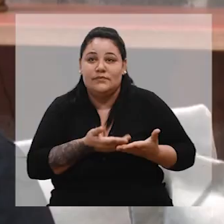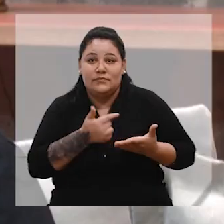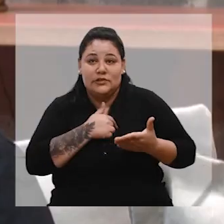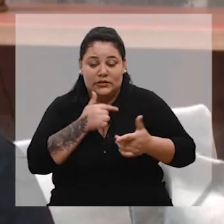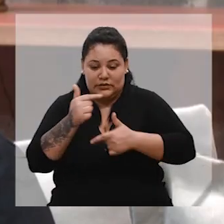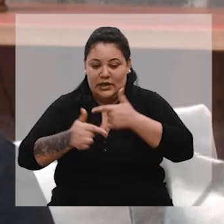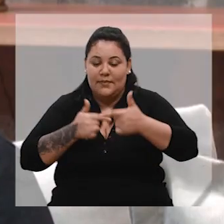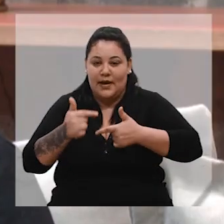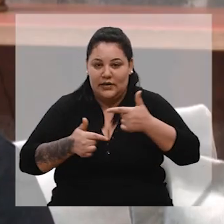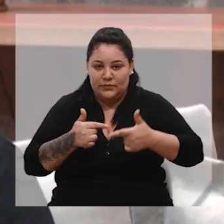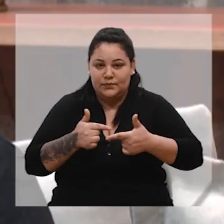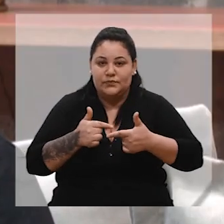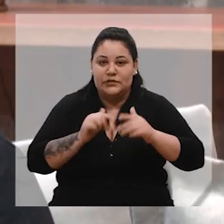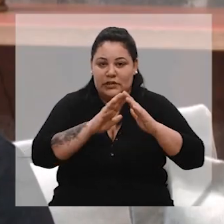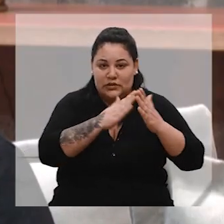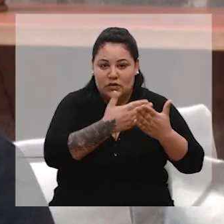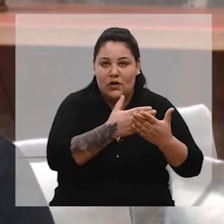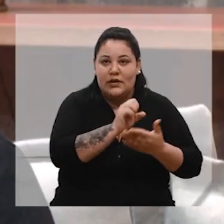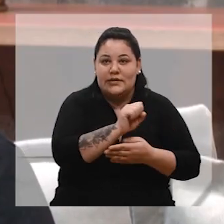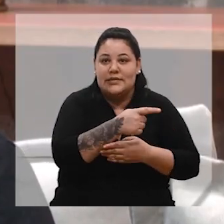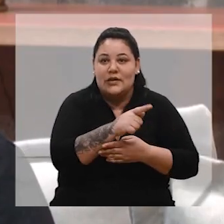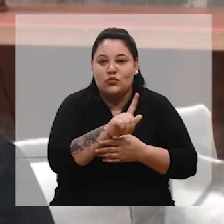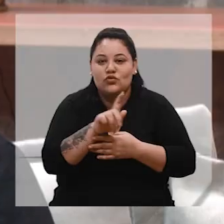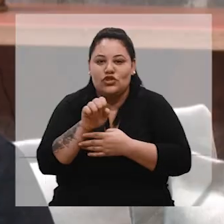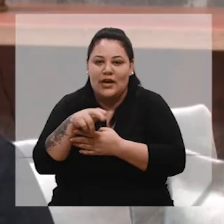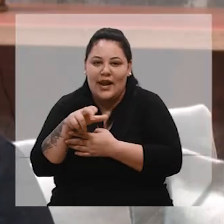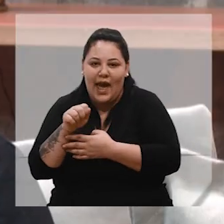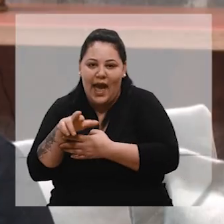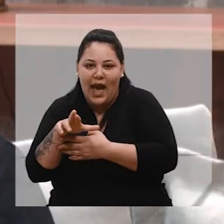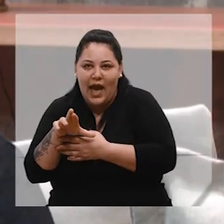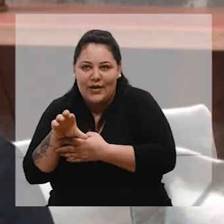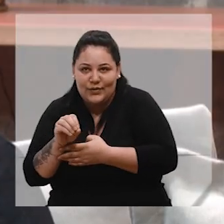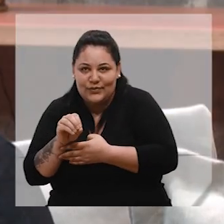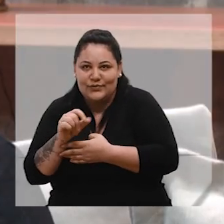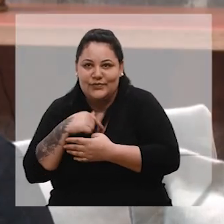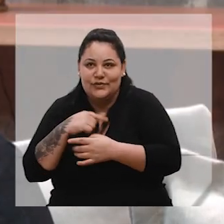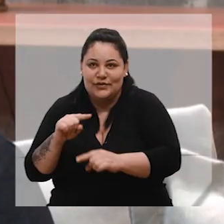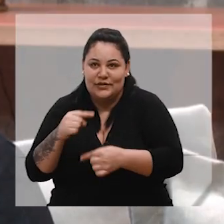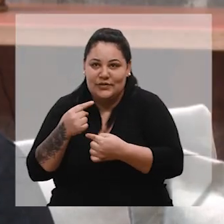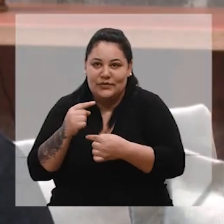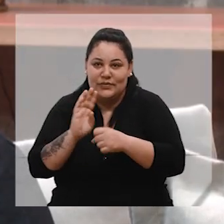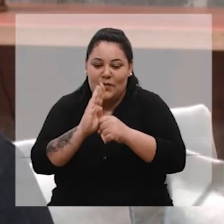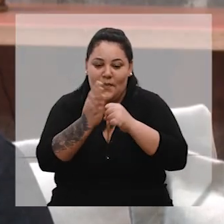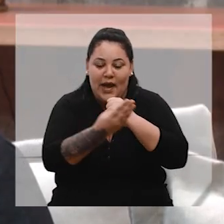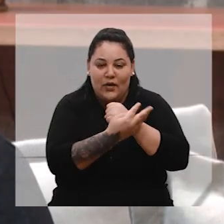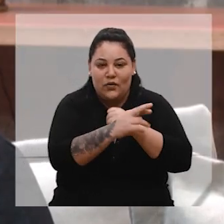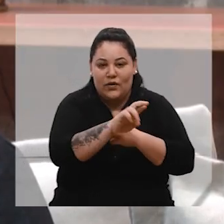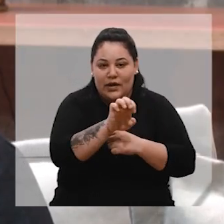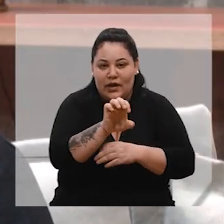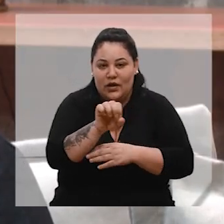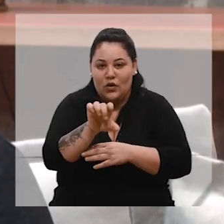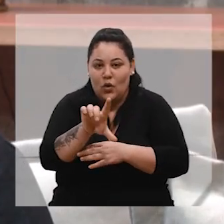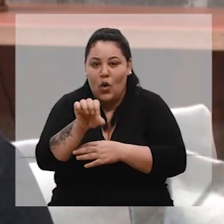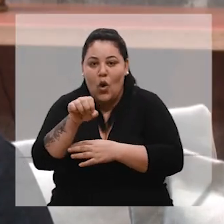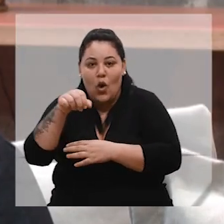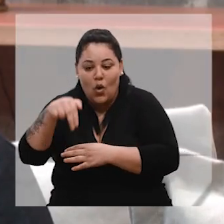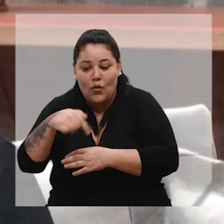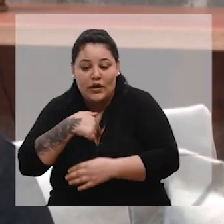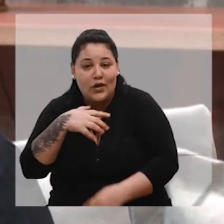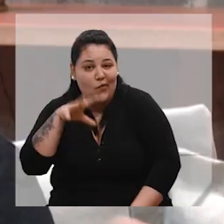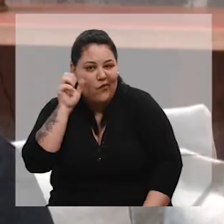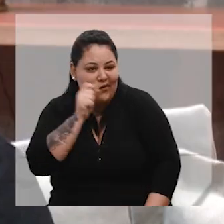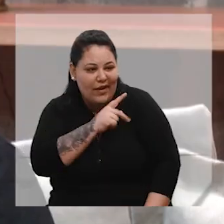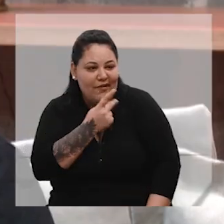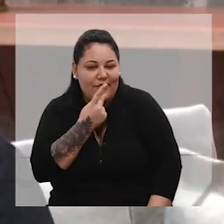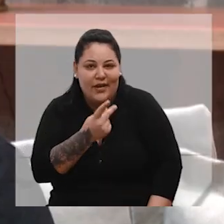Verdade, eu atuo na escola San Genaro. Quais os desafios, né, que eu lhe pergunto? No bairro Reolon, né,